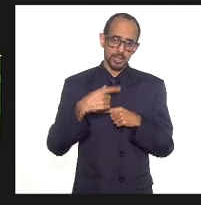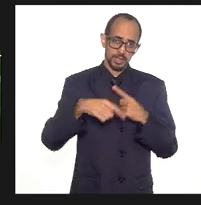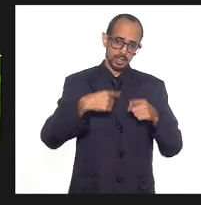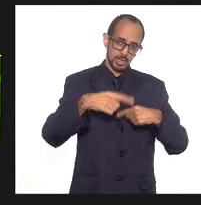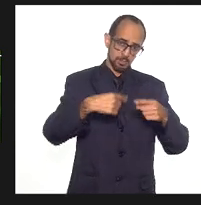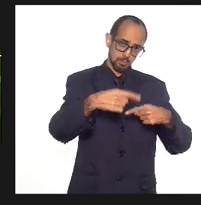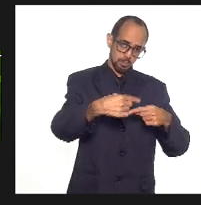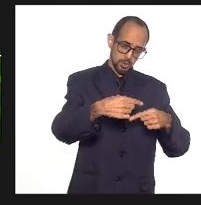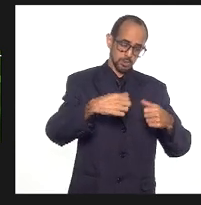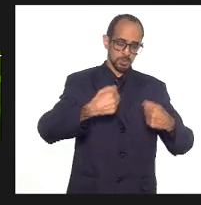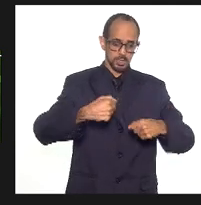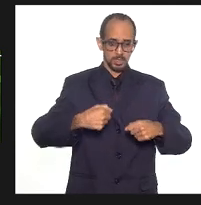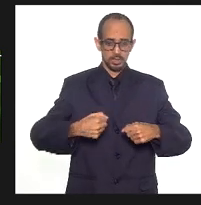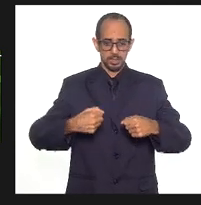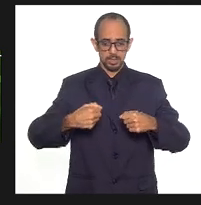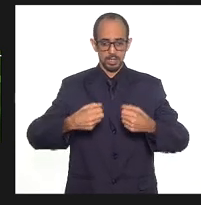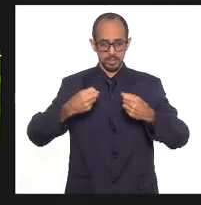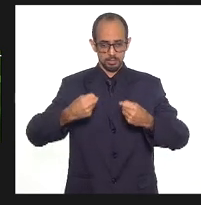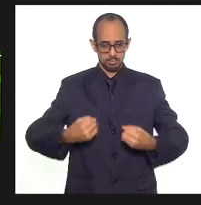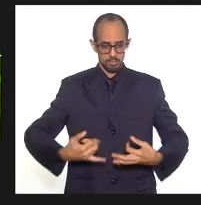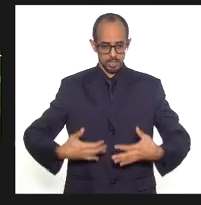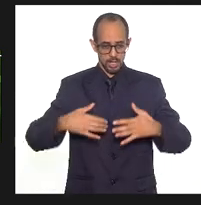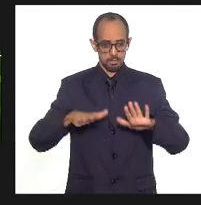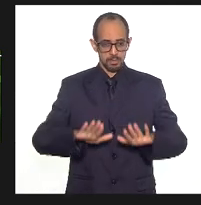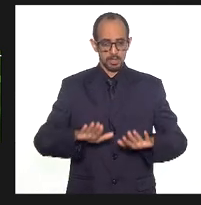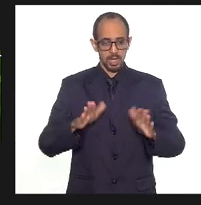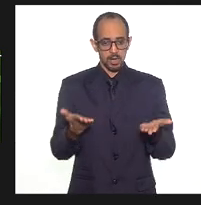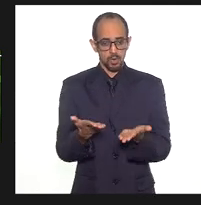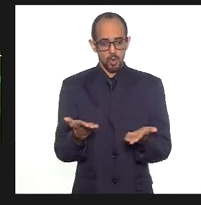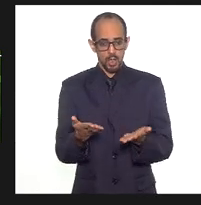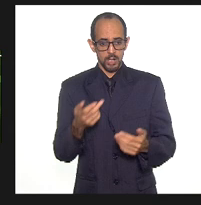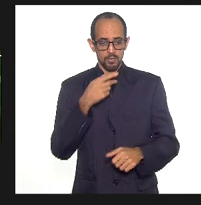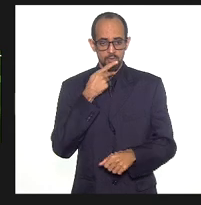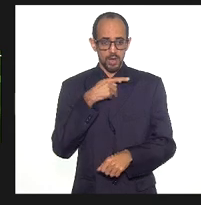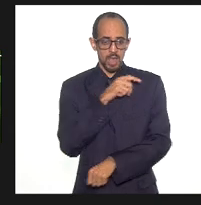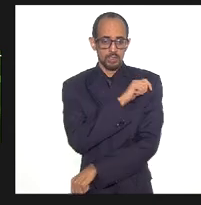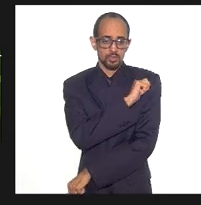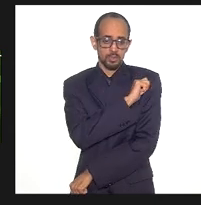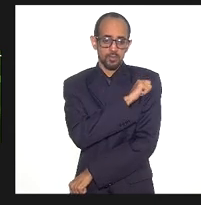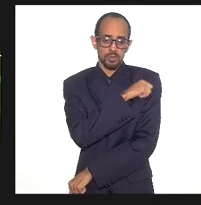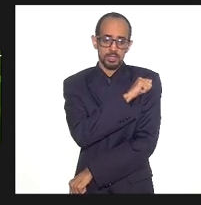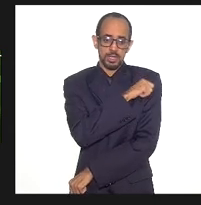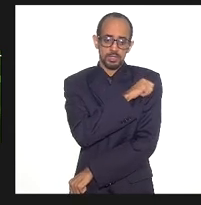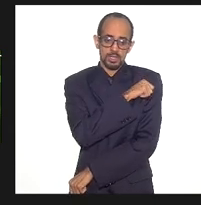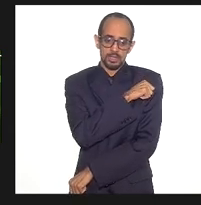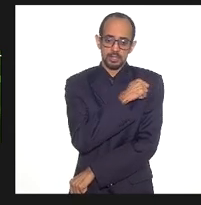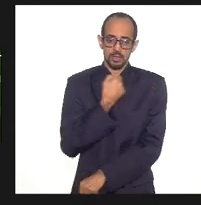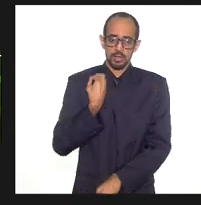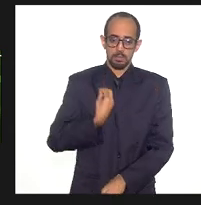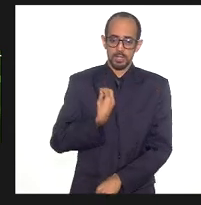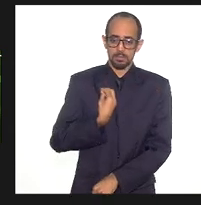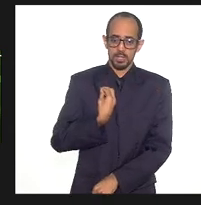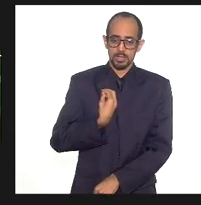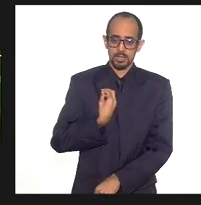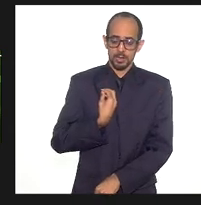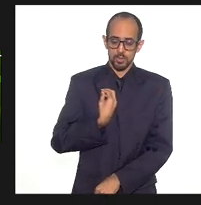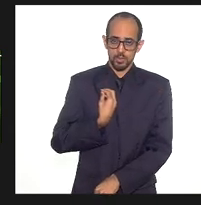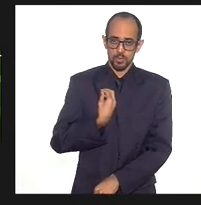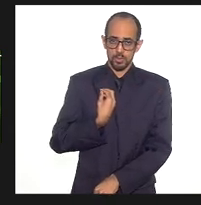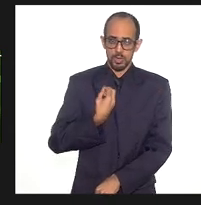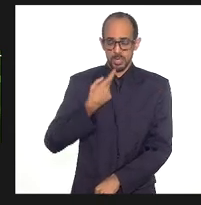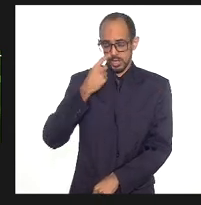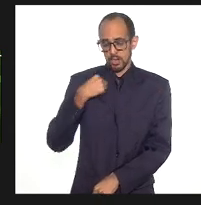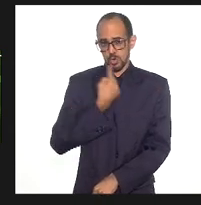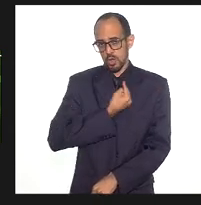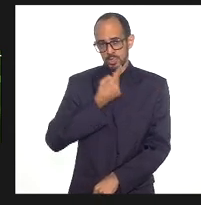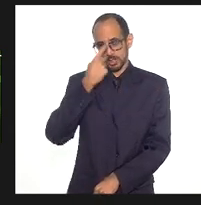aqui eu passo a falar da fiscalização da participação governamental, onde a nossa ideia, o tom aqui, eu